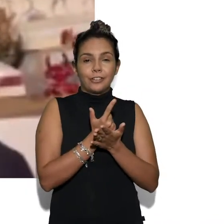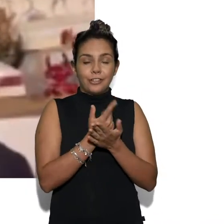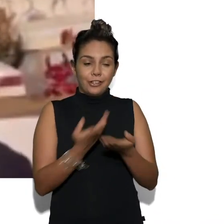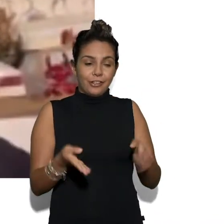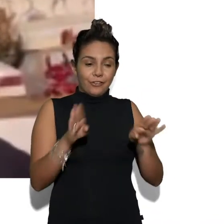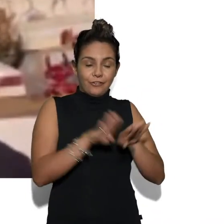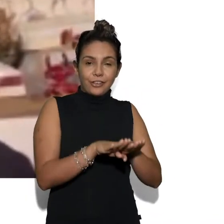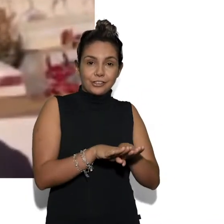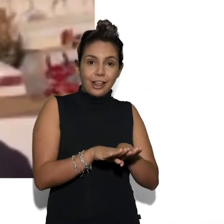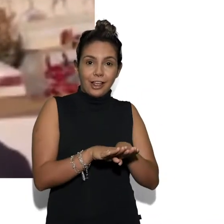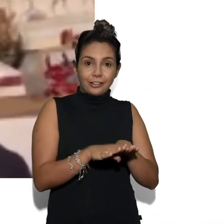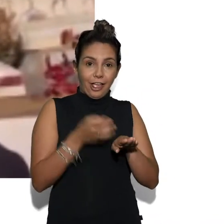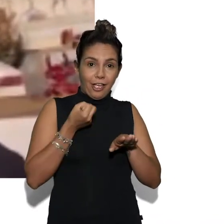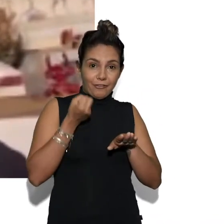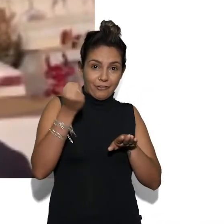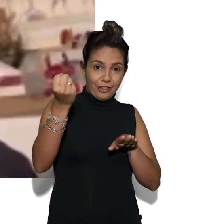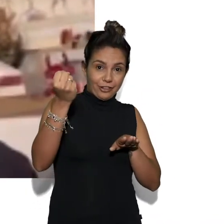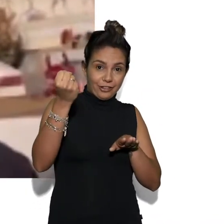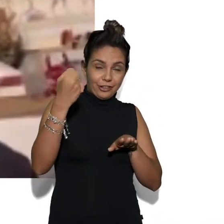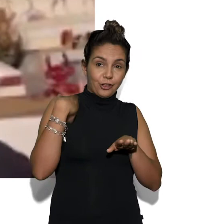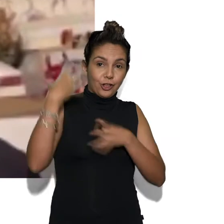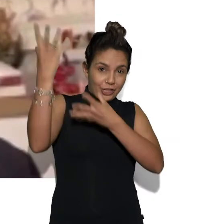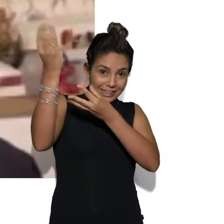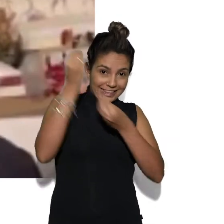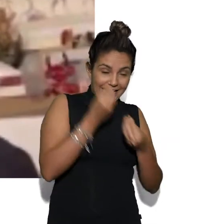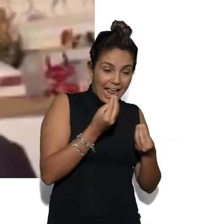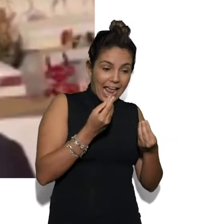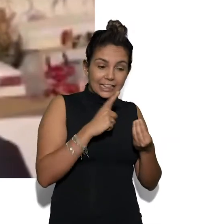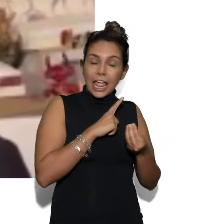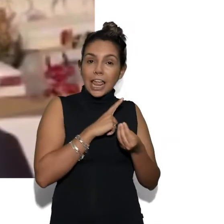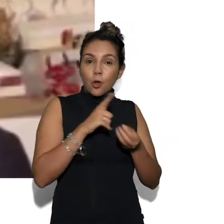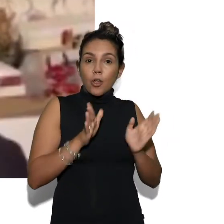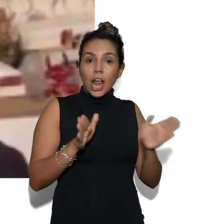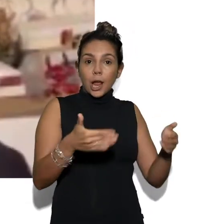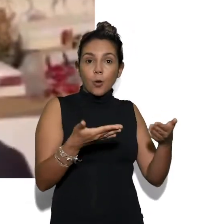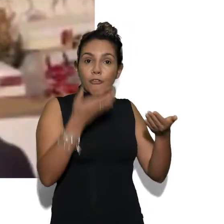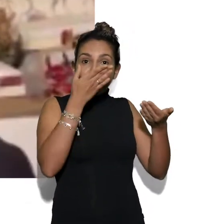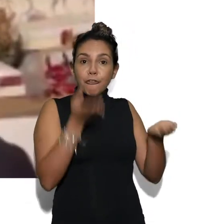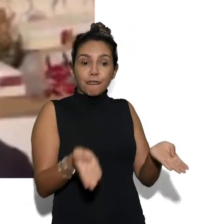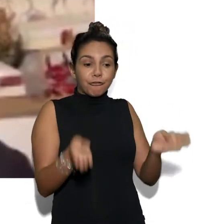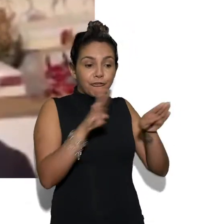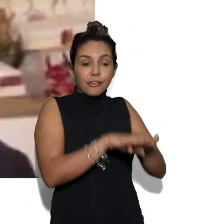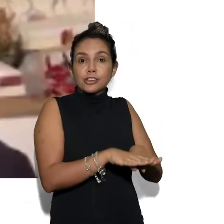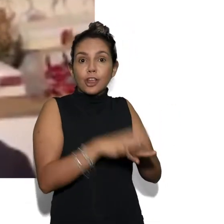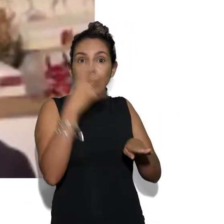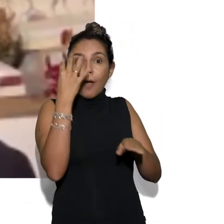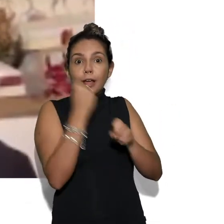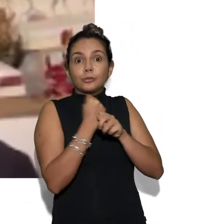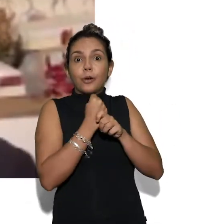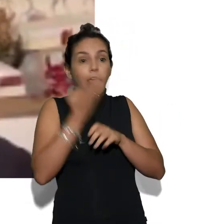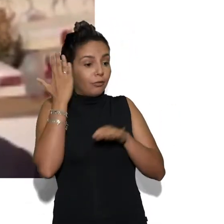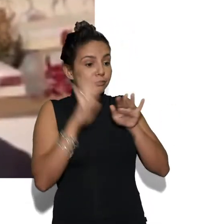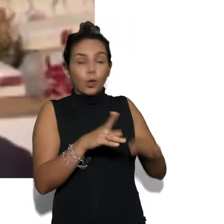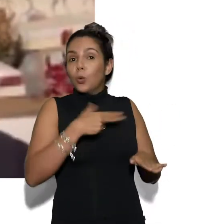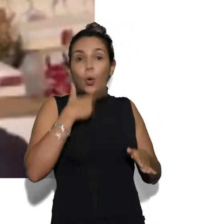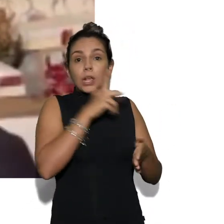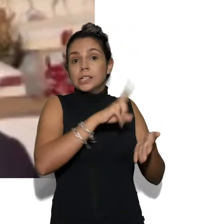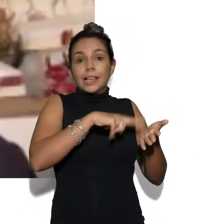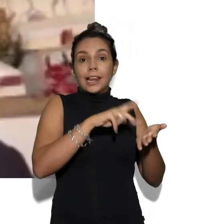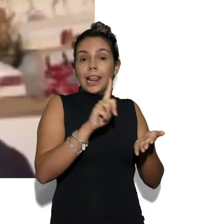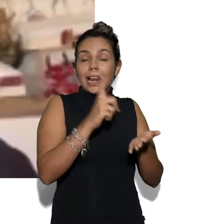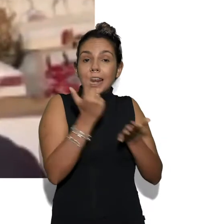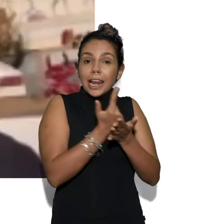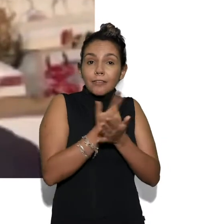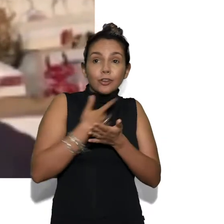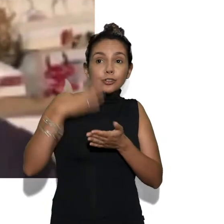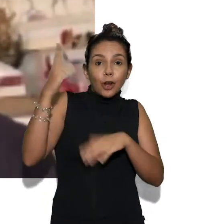fechadas desde a viagem em que eu as trouxe, assim. Algumas caixas estão fechadas desde há 4 anos, 5 anos. Livros que eu